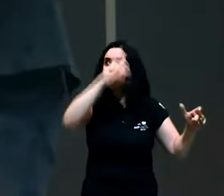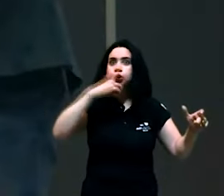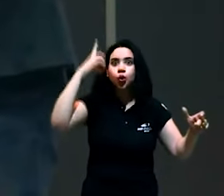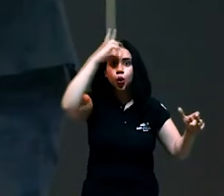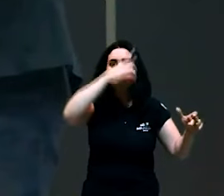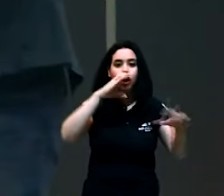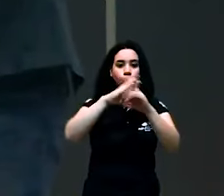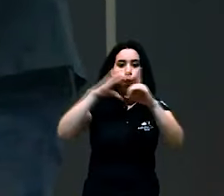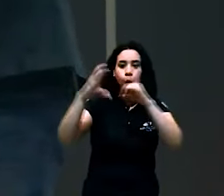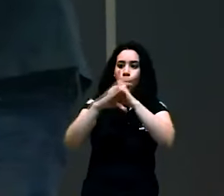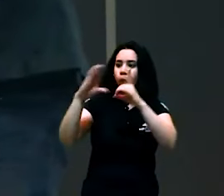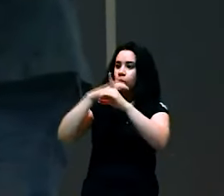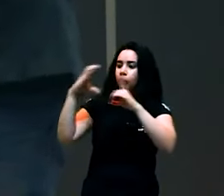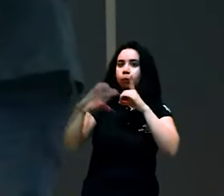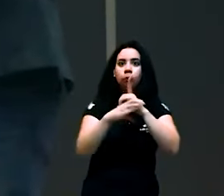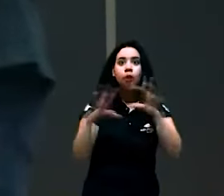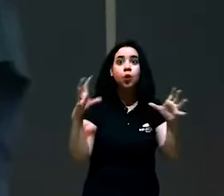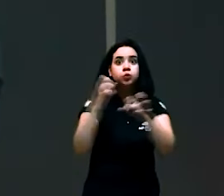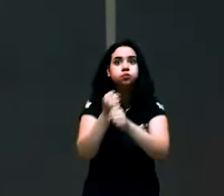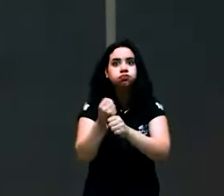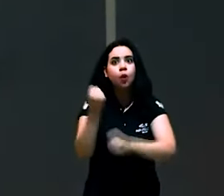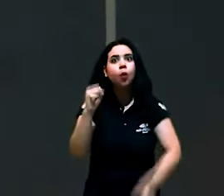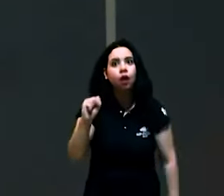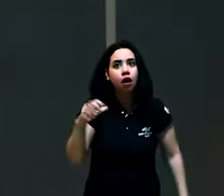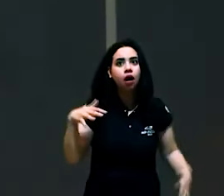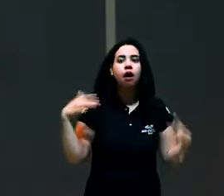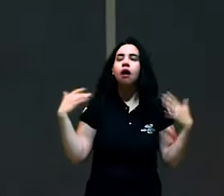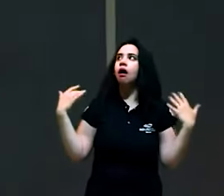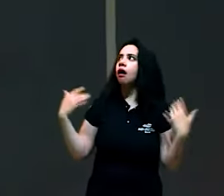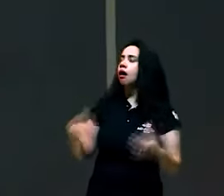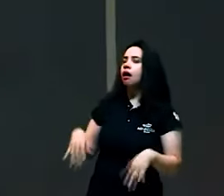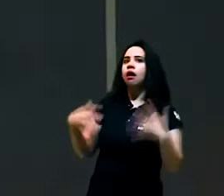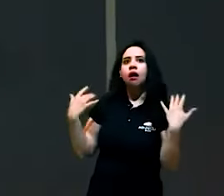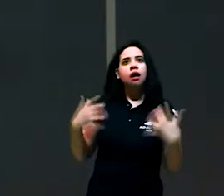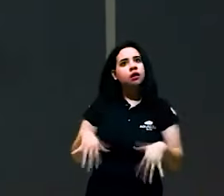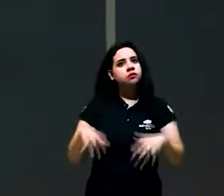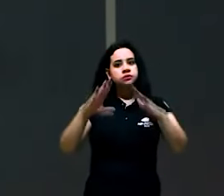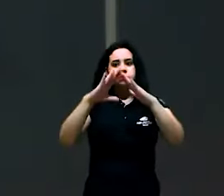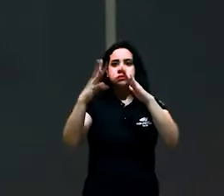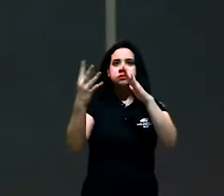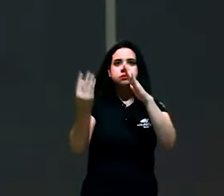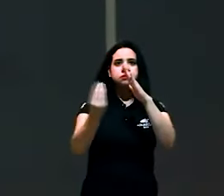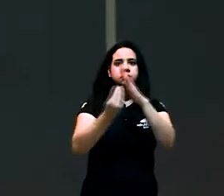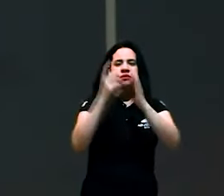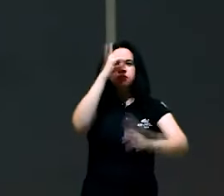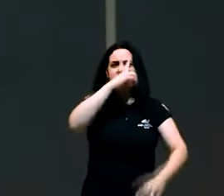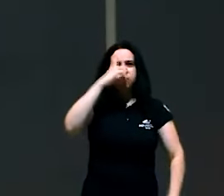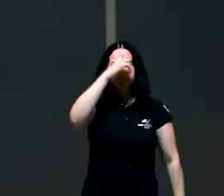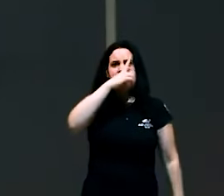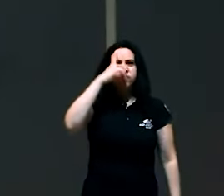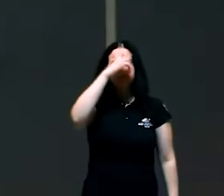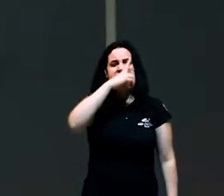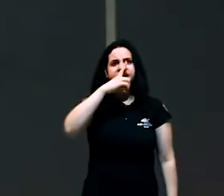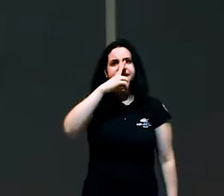as pessoas. 8 cultos para trazer as pessoas para dentro da igreja. No domingo fez 8 cultos. É